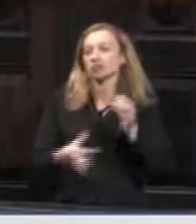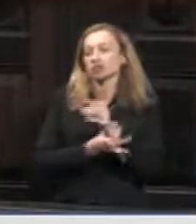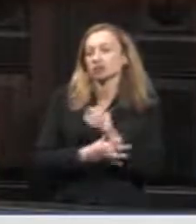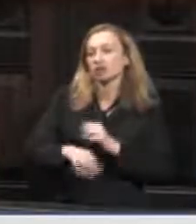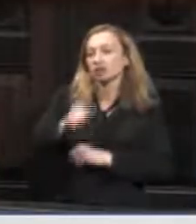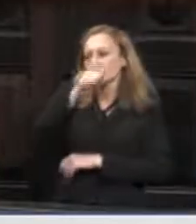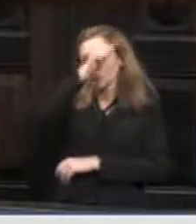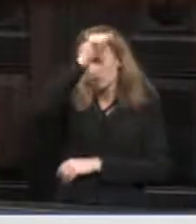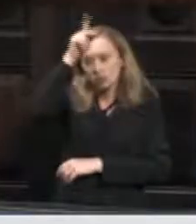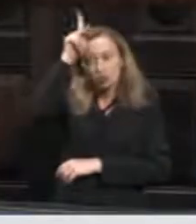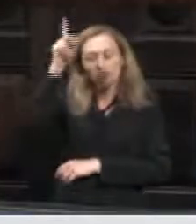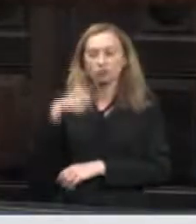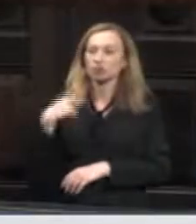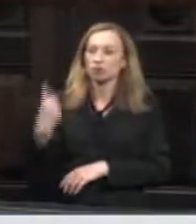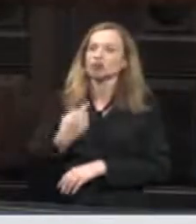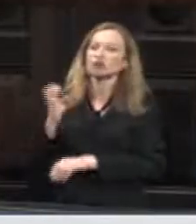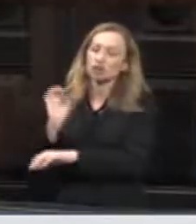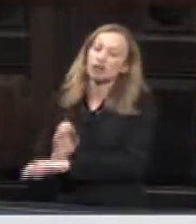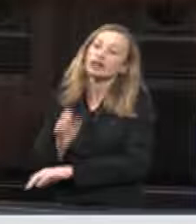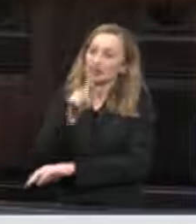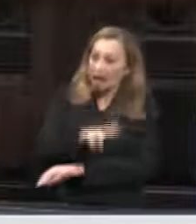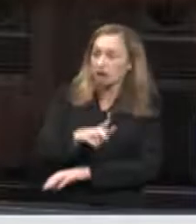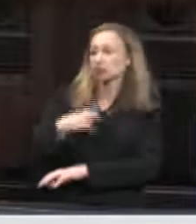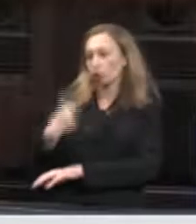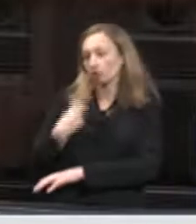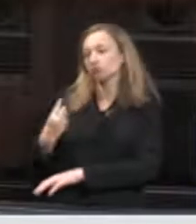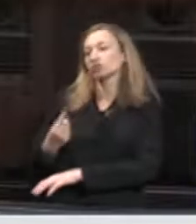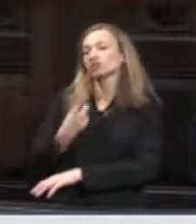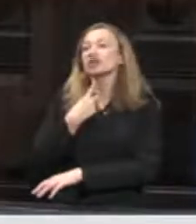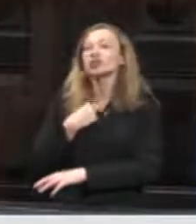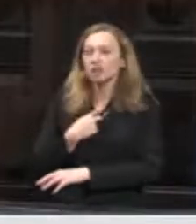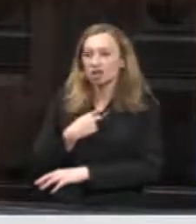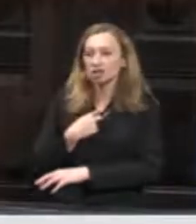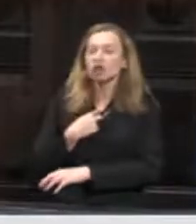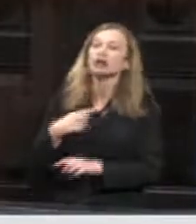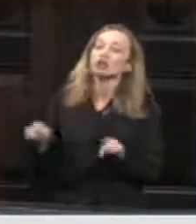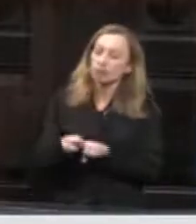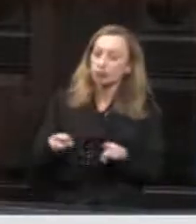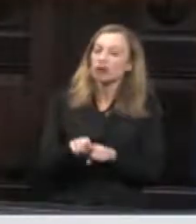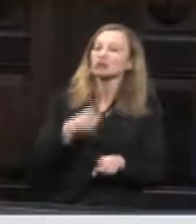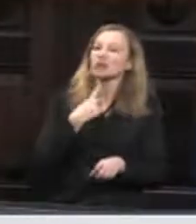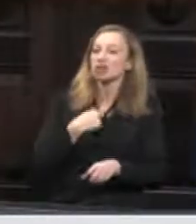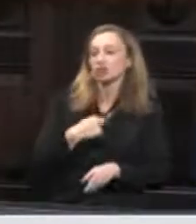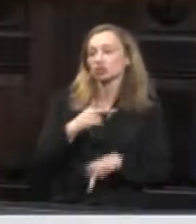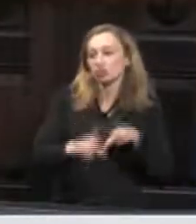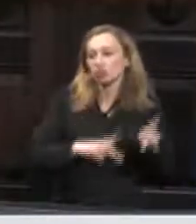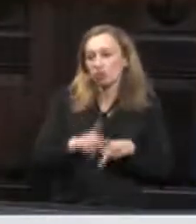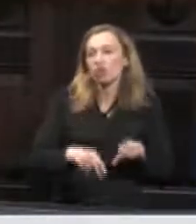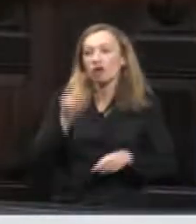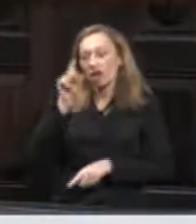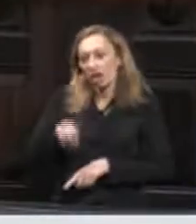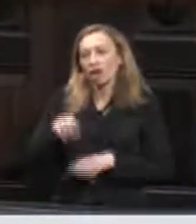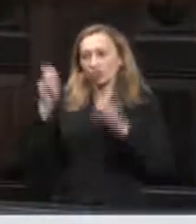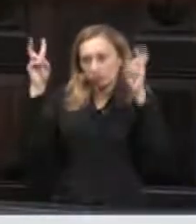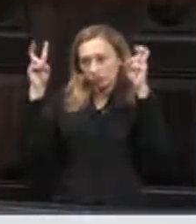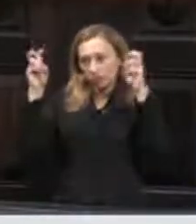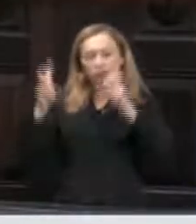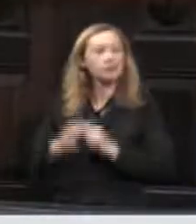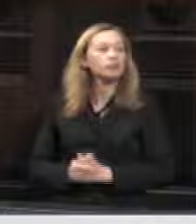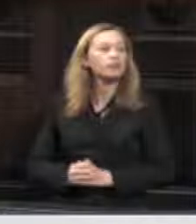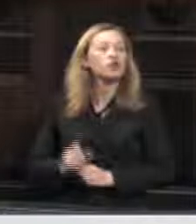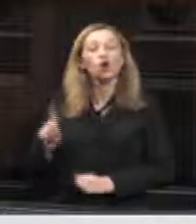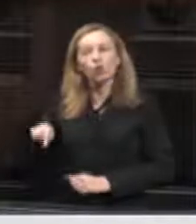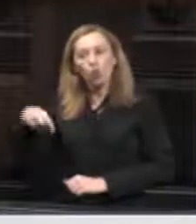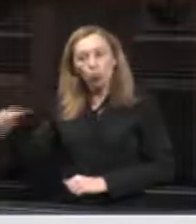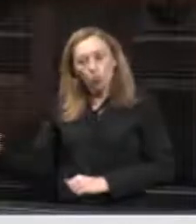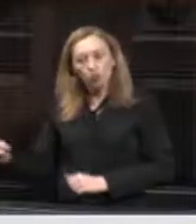e essa é a expectativa dessa casa, e essa é a expectativa do povo do Rio de Janeiro. Esse é um tema. Outro